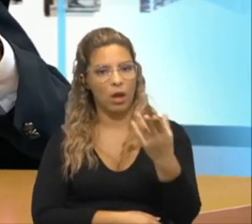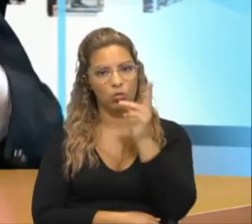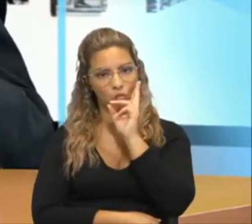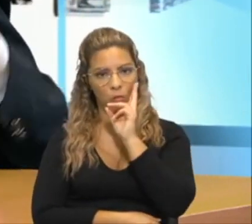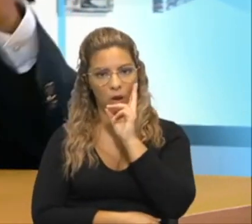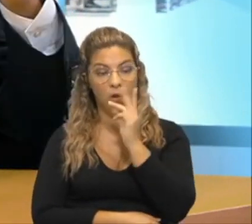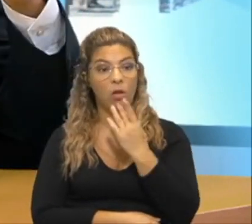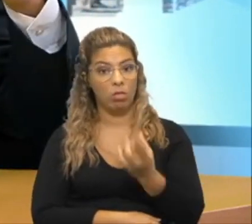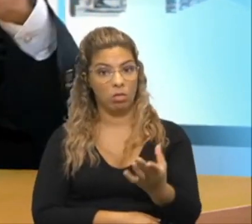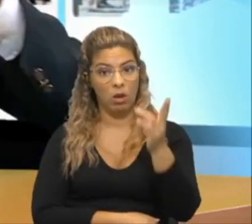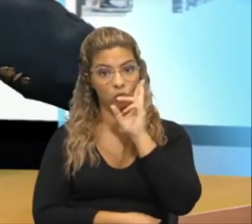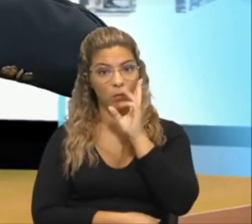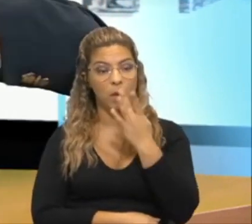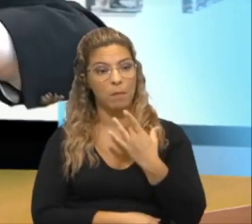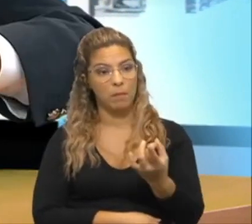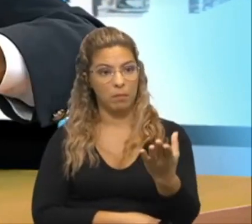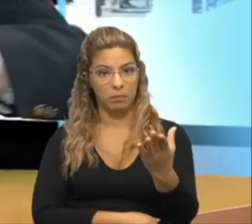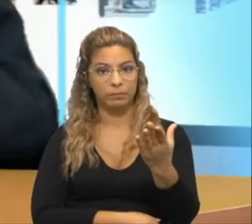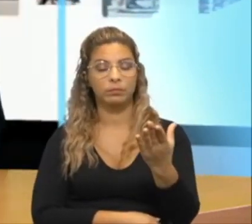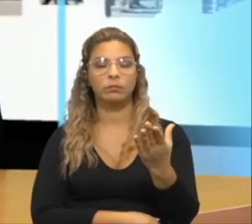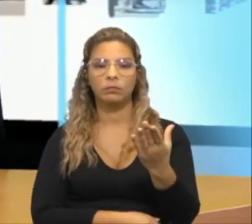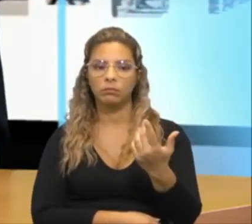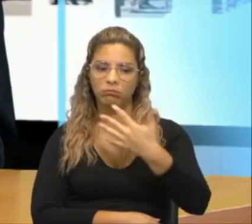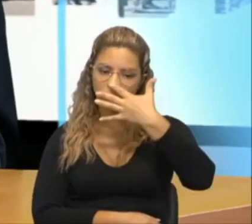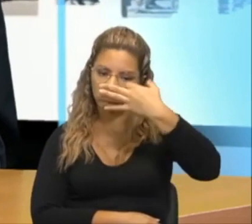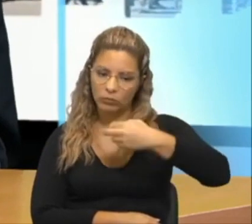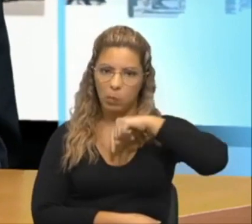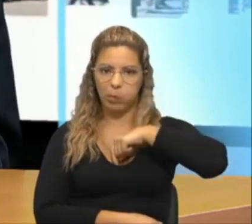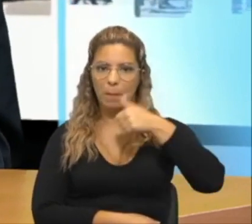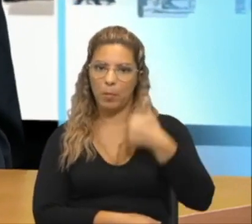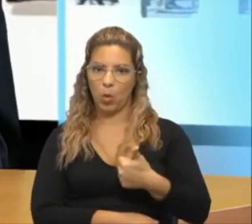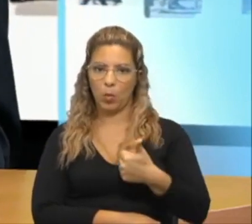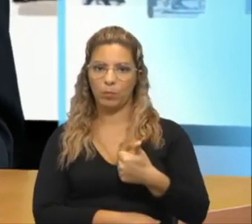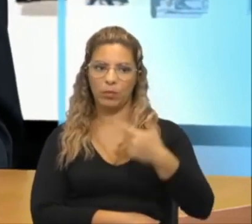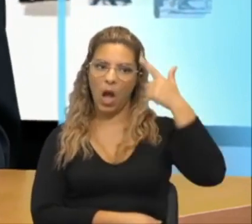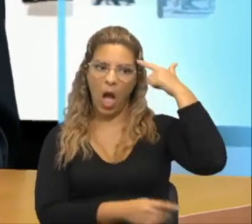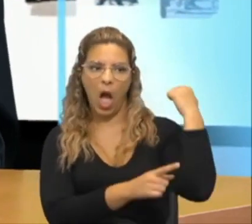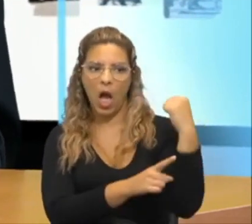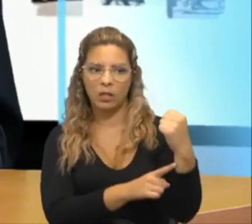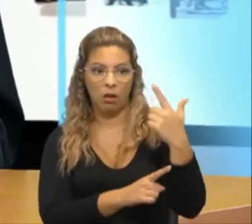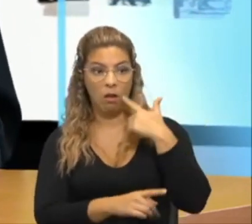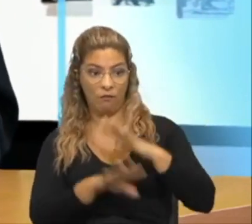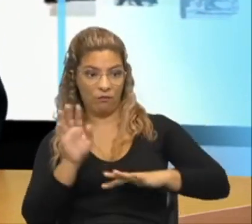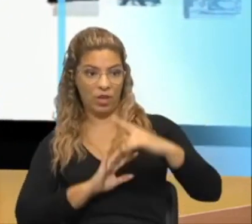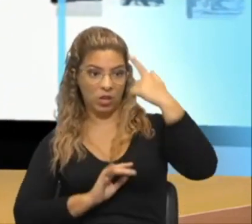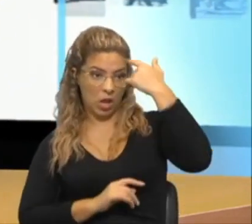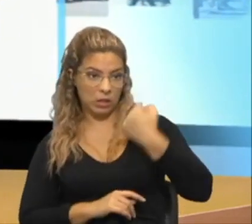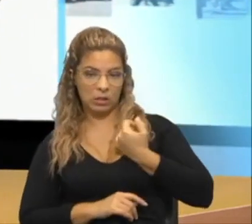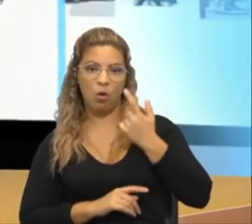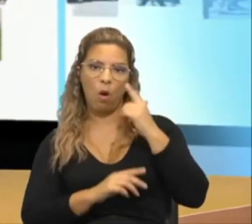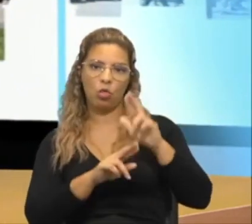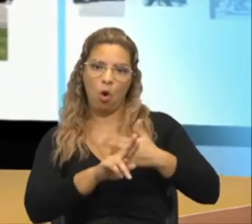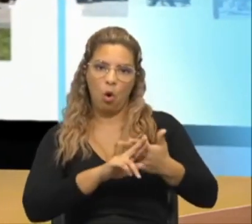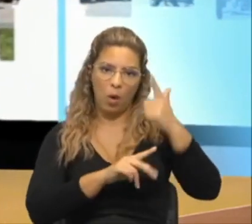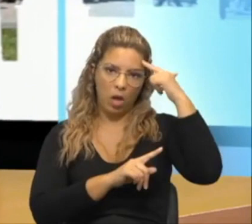perdão é saber ter esta bondade que supera o desejo de vingança, o desejo de supressão. Perceber que a paz